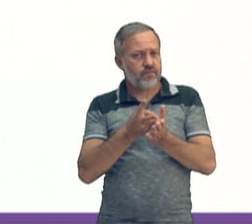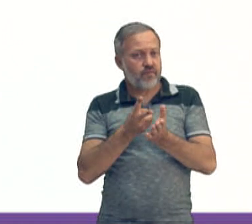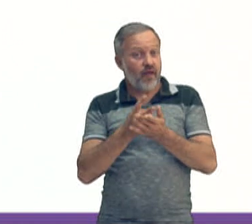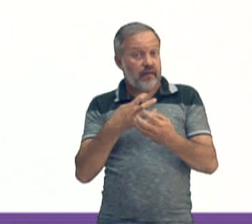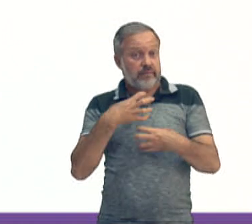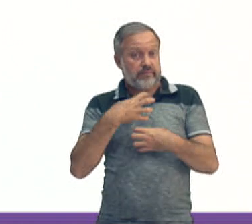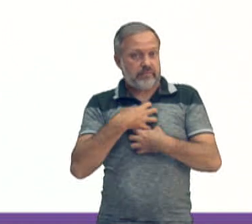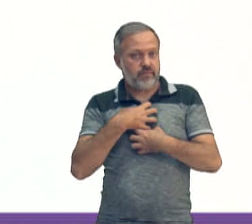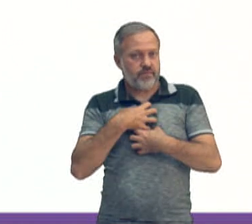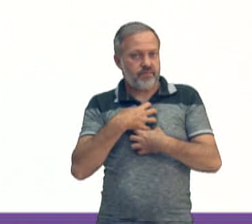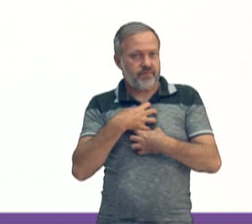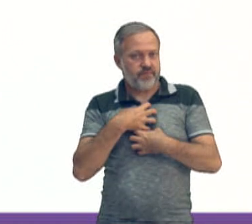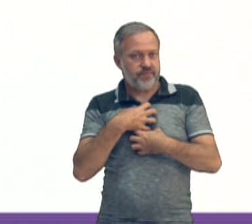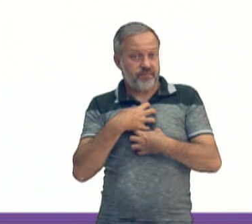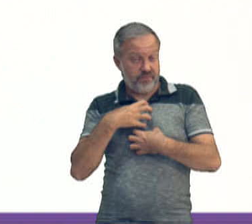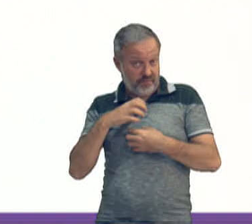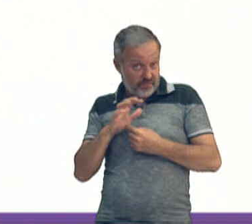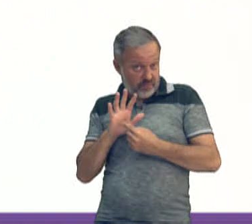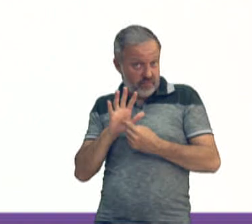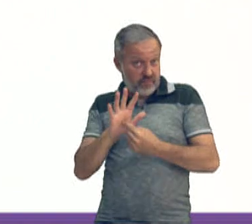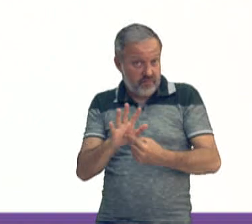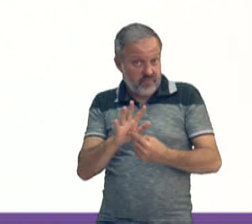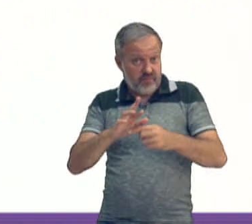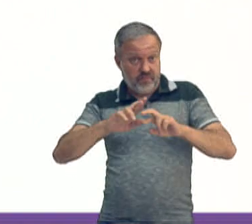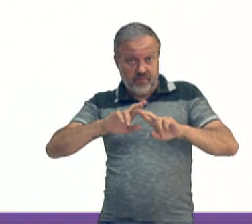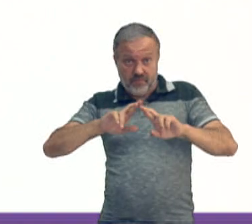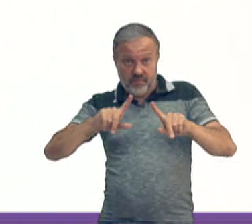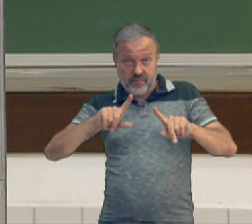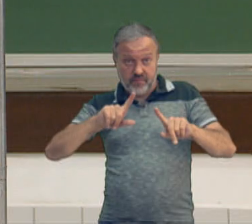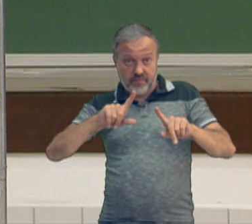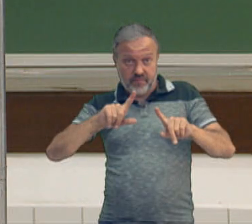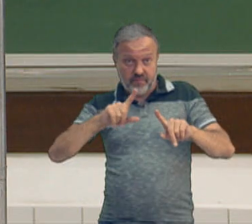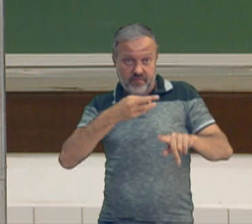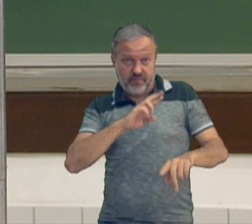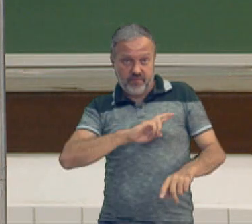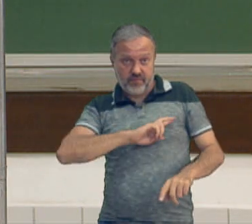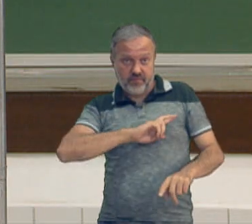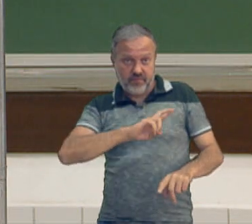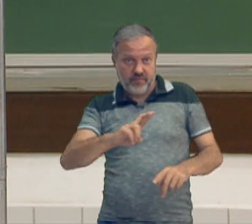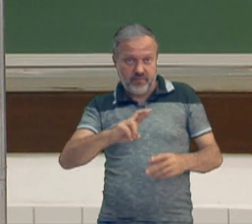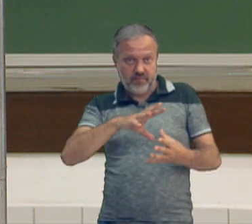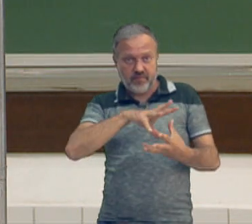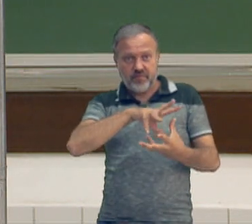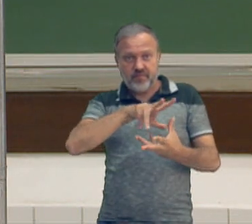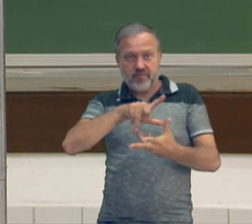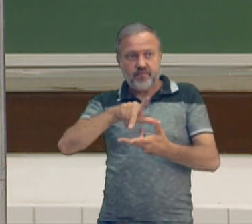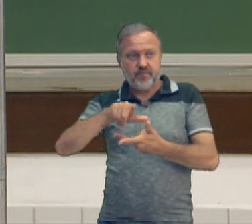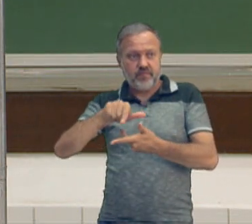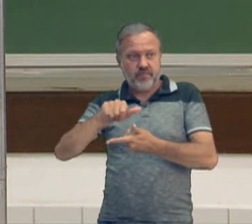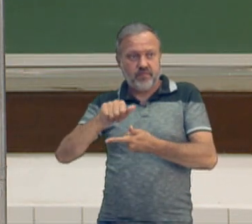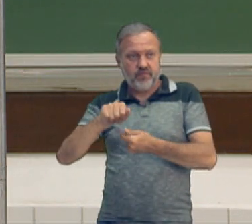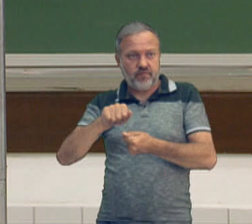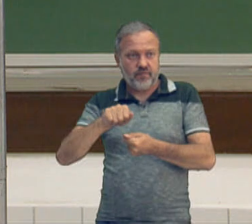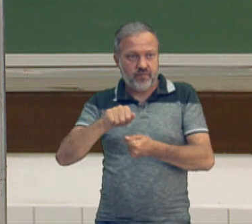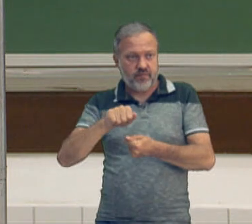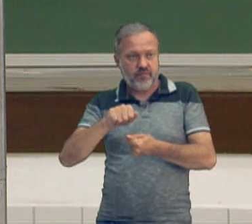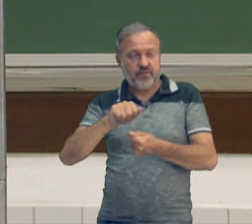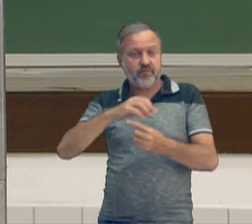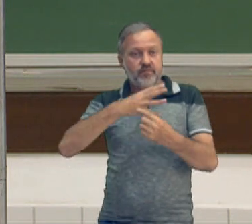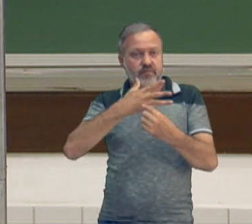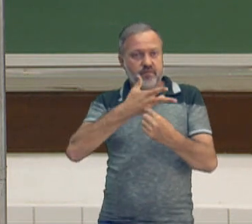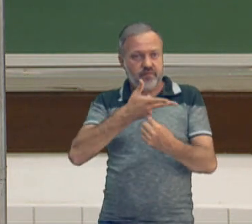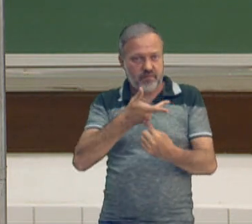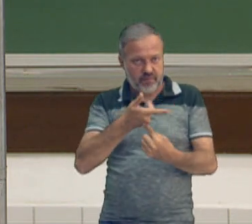expressão simbólica de diferentes religiões no mundo, isso pensando a diversidade religiosa mundial. A arte